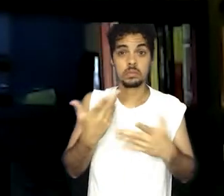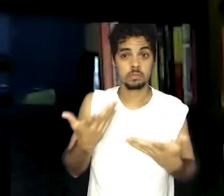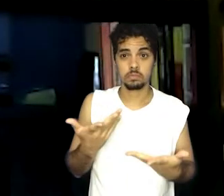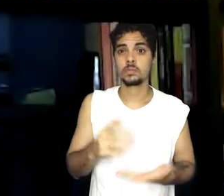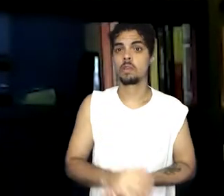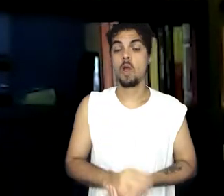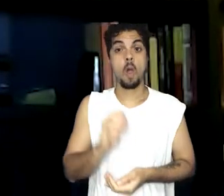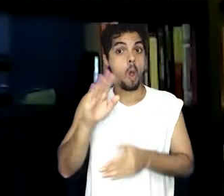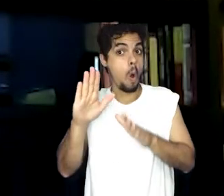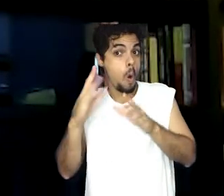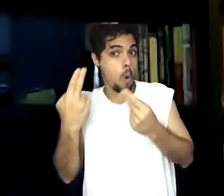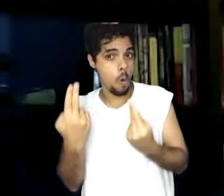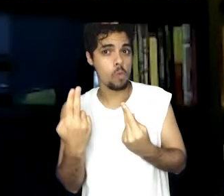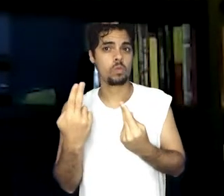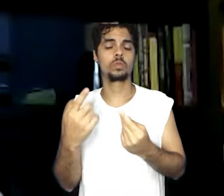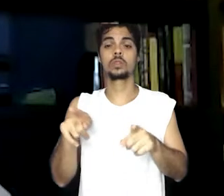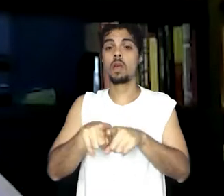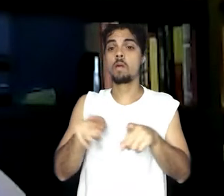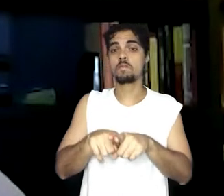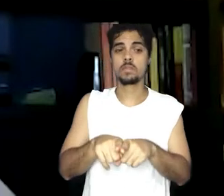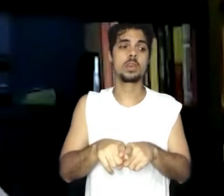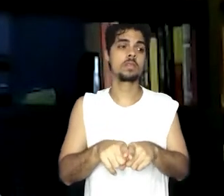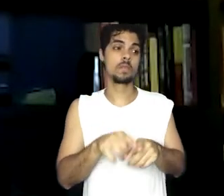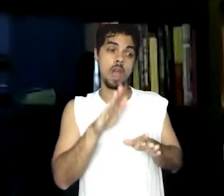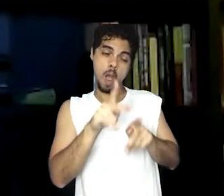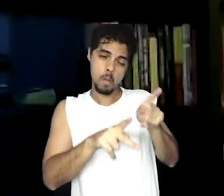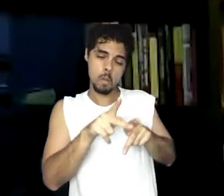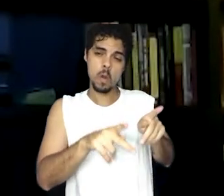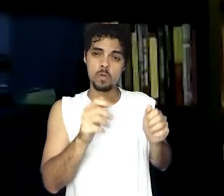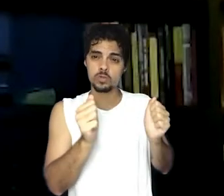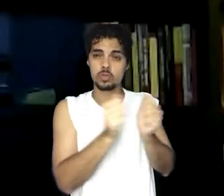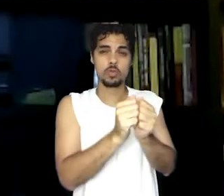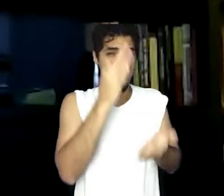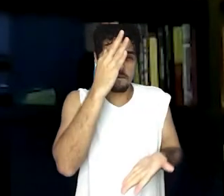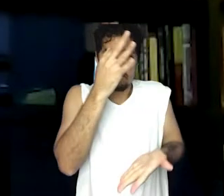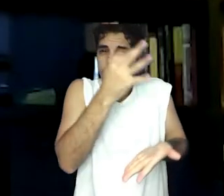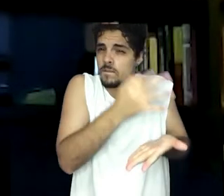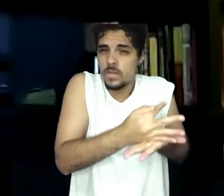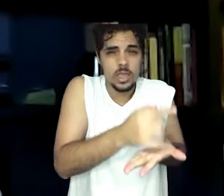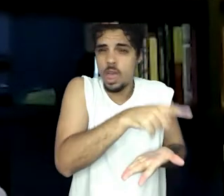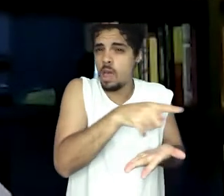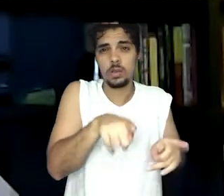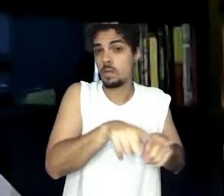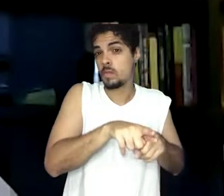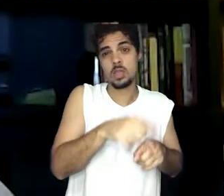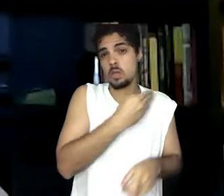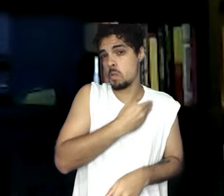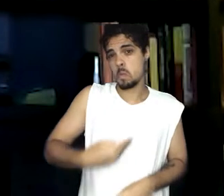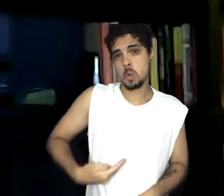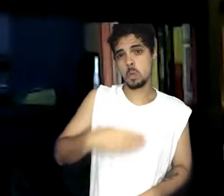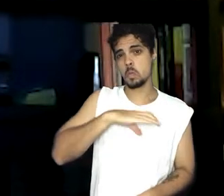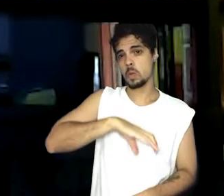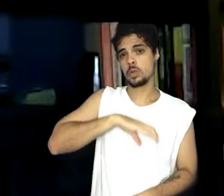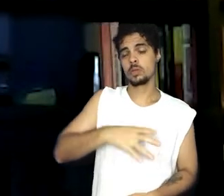do Norte ainda estavam fiéis o governo constitucional em Lisboa depois de um ano de lutas